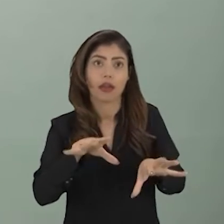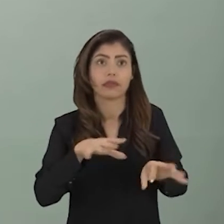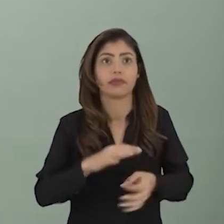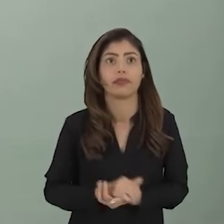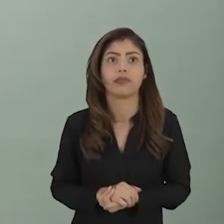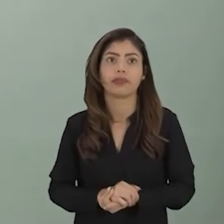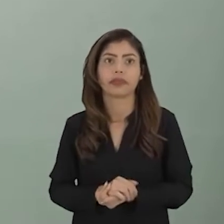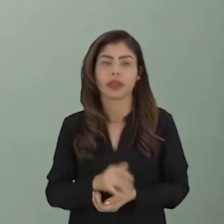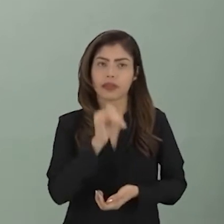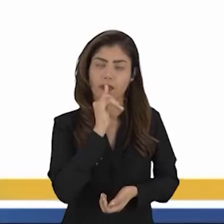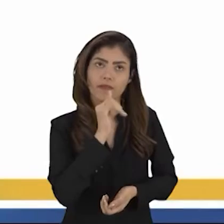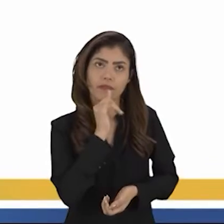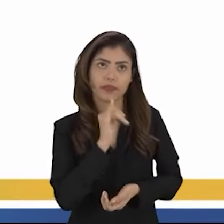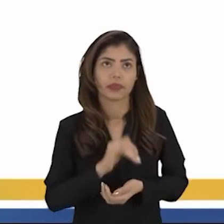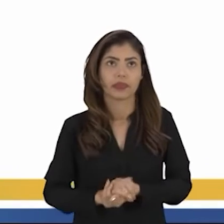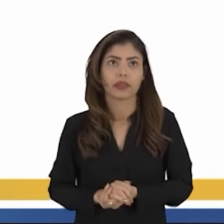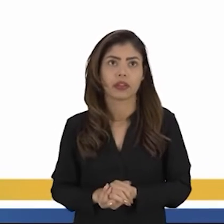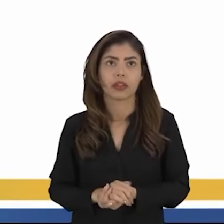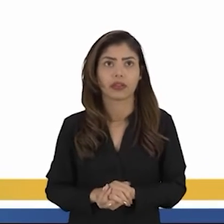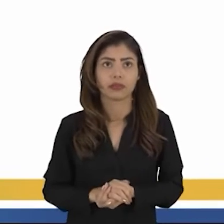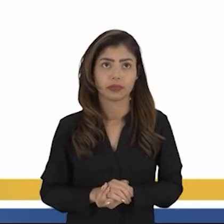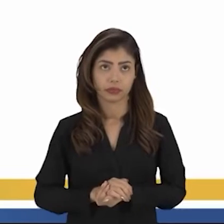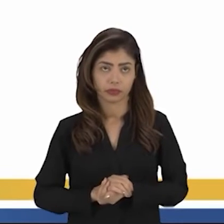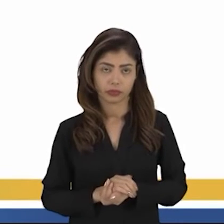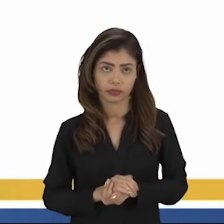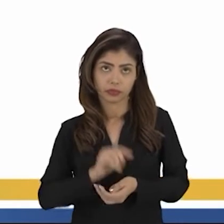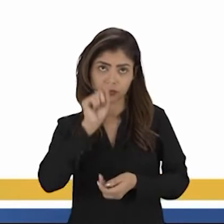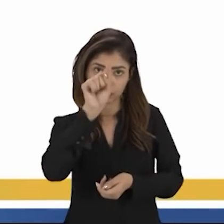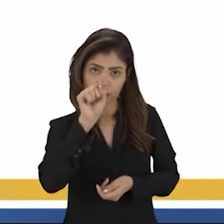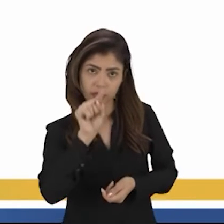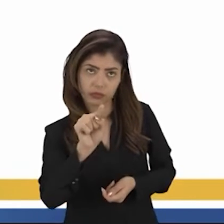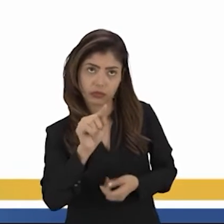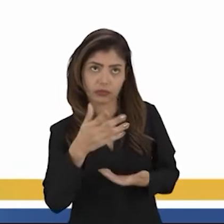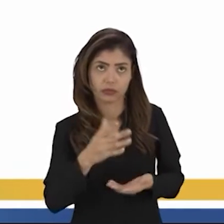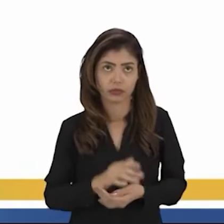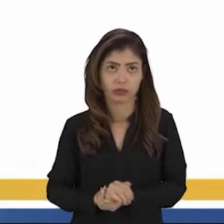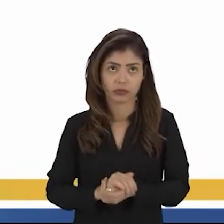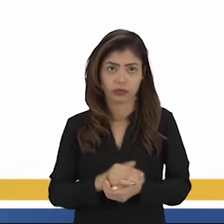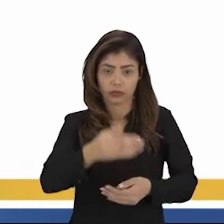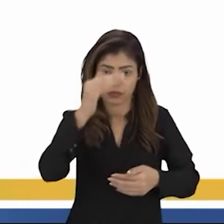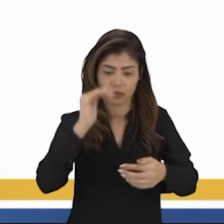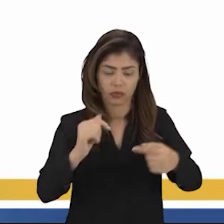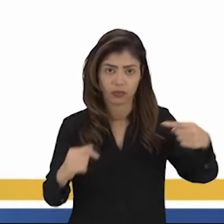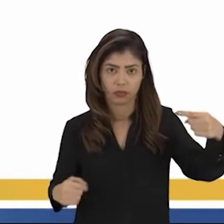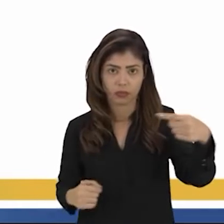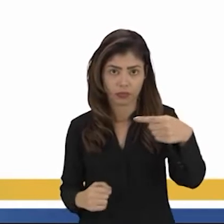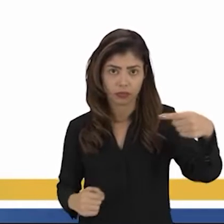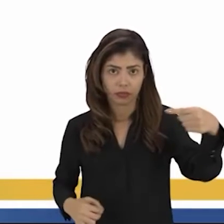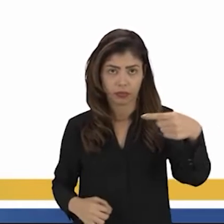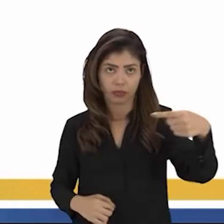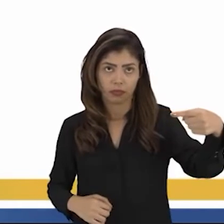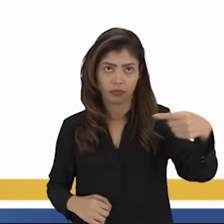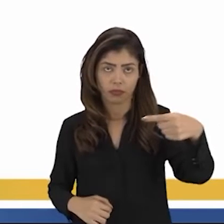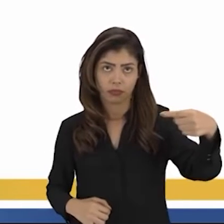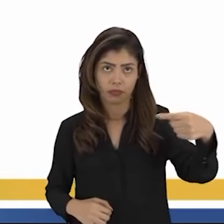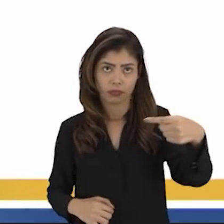empregado. Exemplo, então ela disse, : Na outra linha, para iniciar a fala